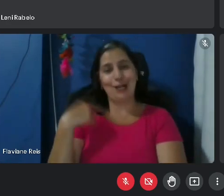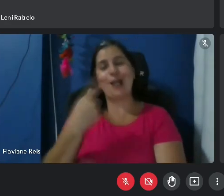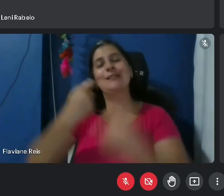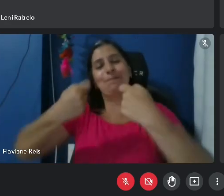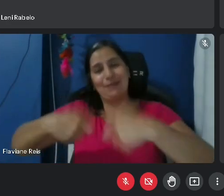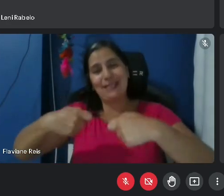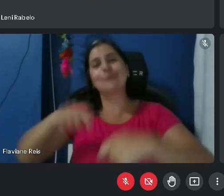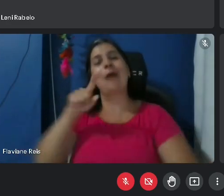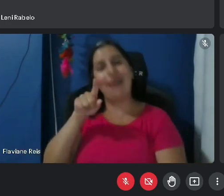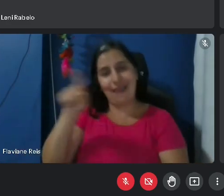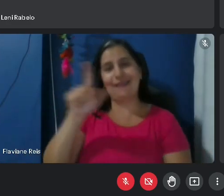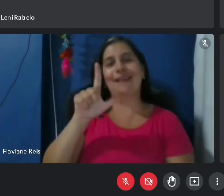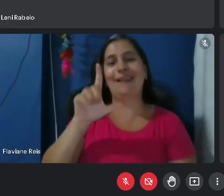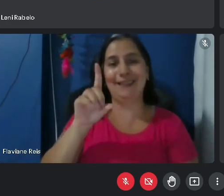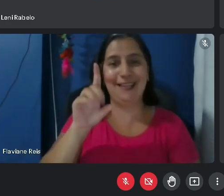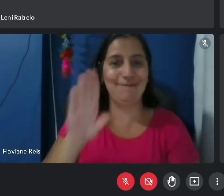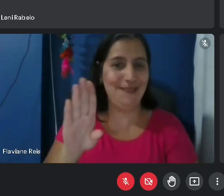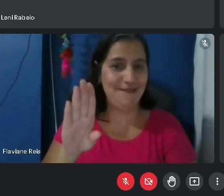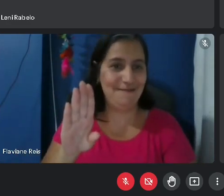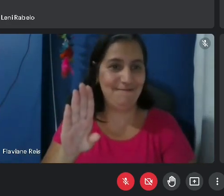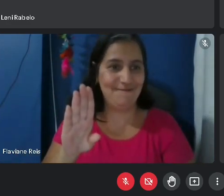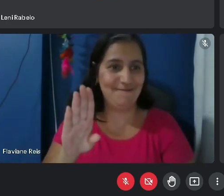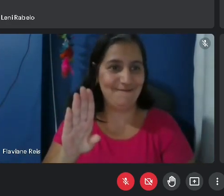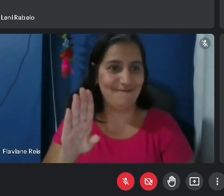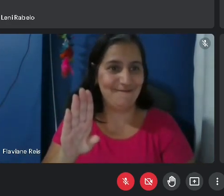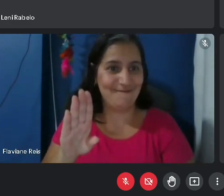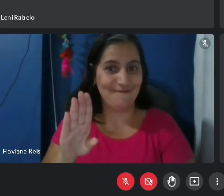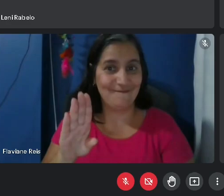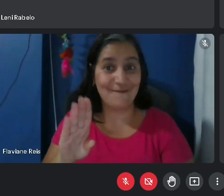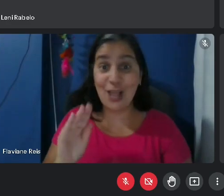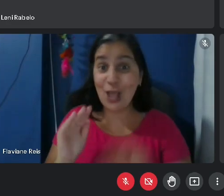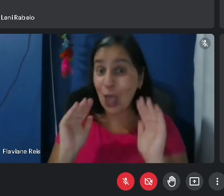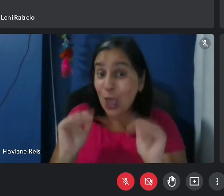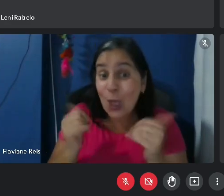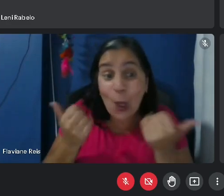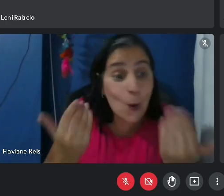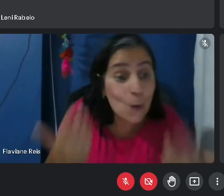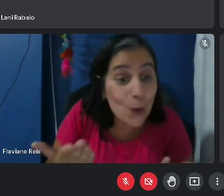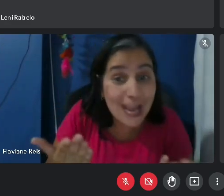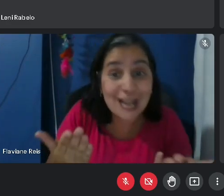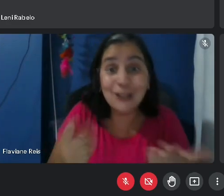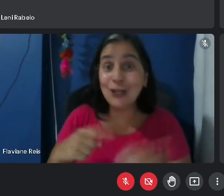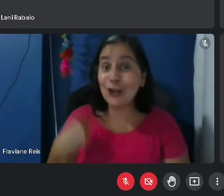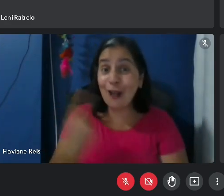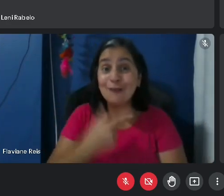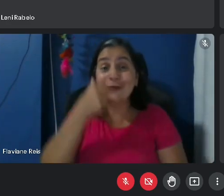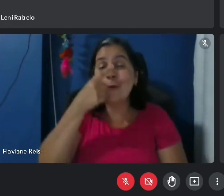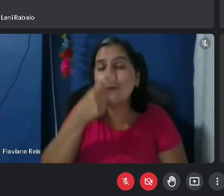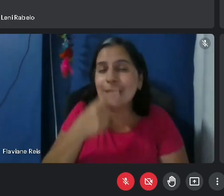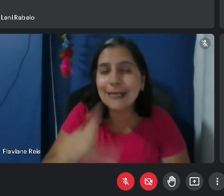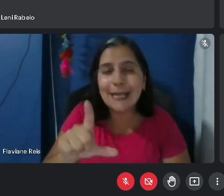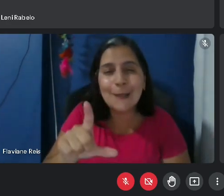Precisa evoluir, precisa progredir. Nós precisamos com base na LBI.